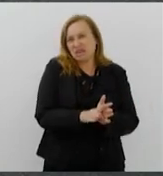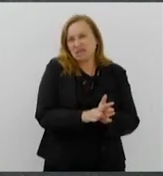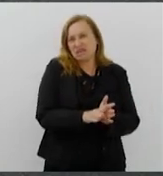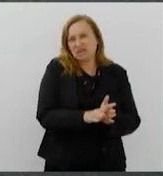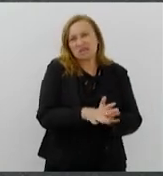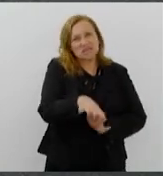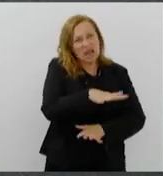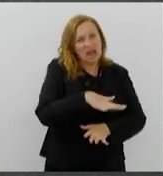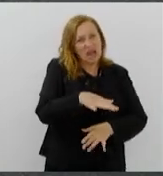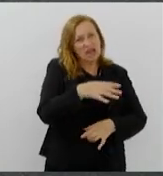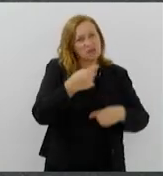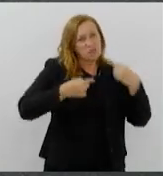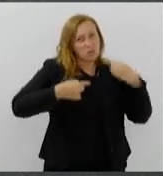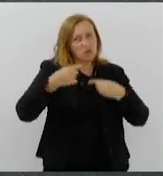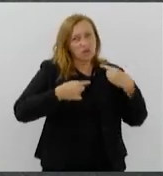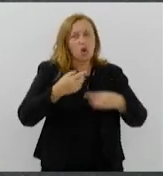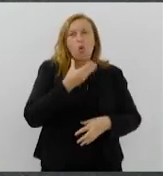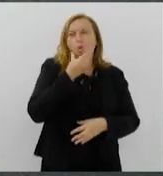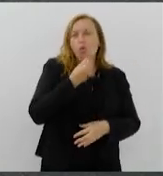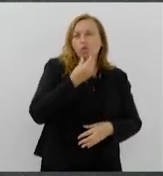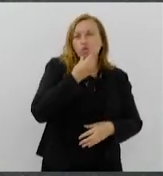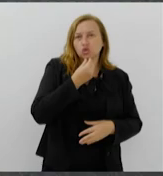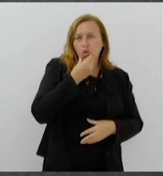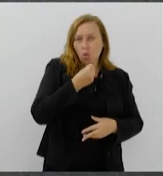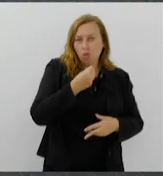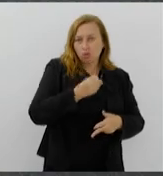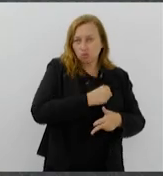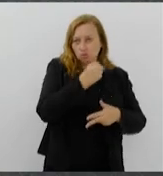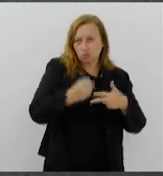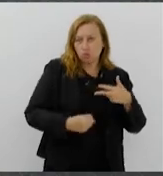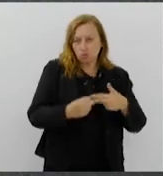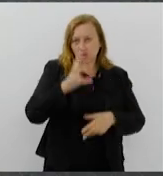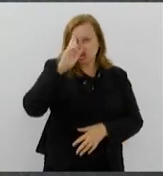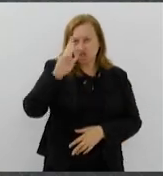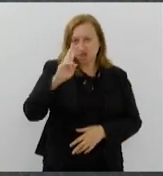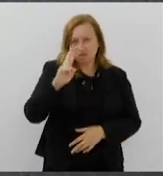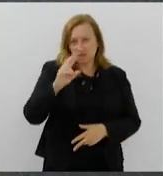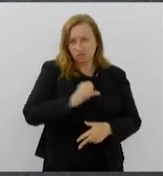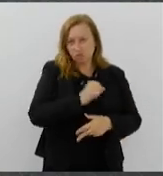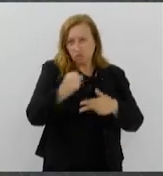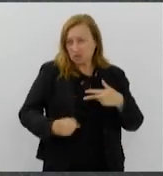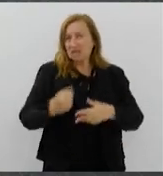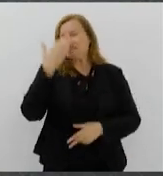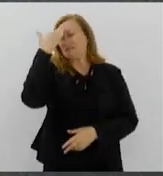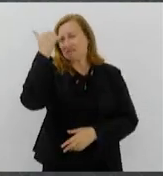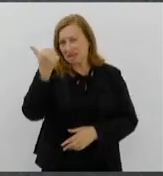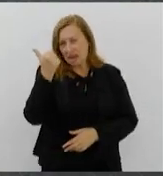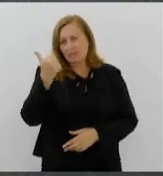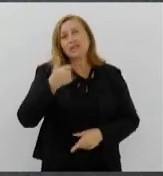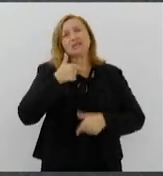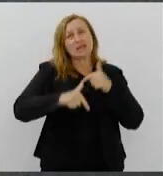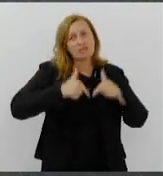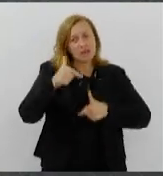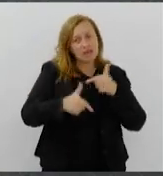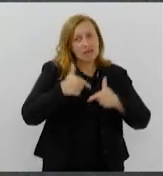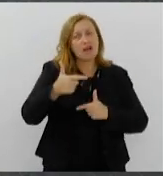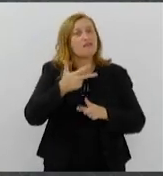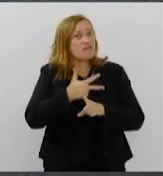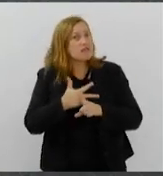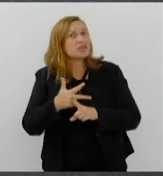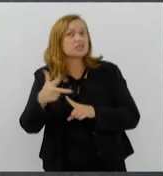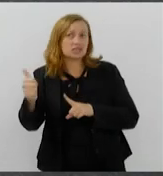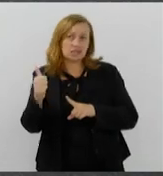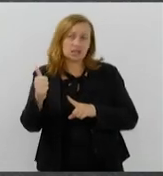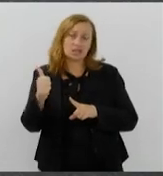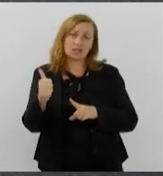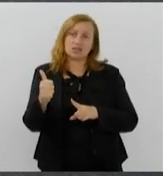homens públicos, quando são chefes de poderes, sabem trabalhar, vencer